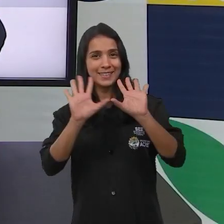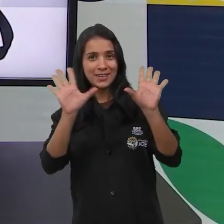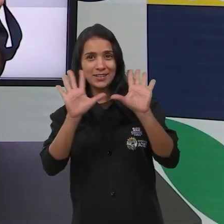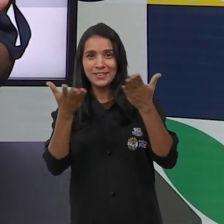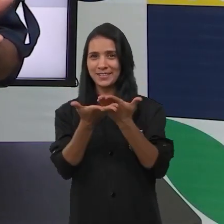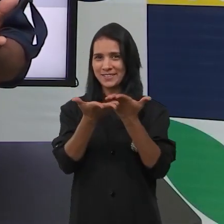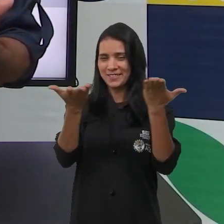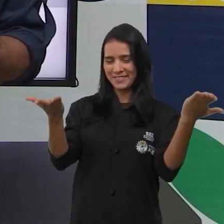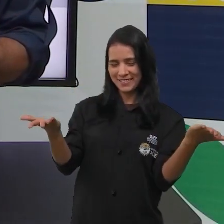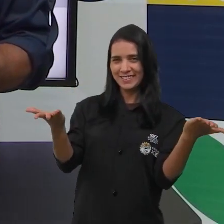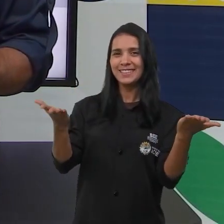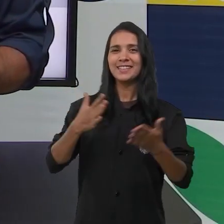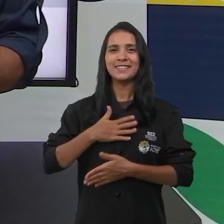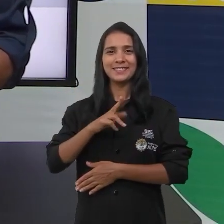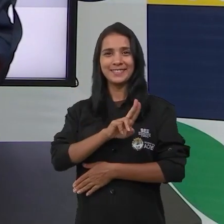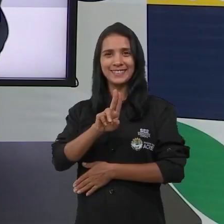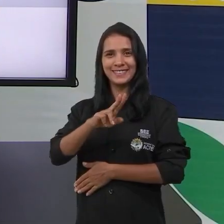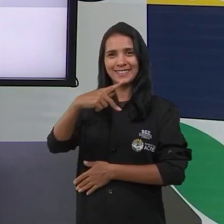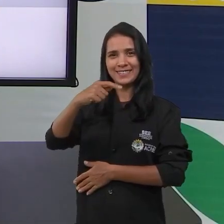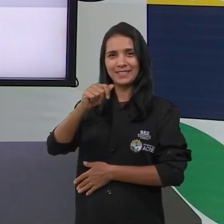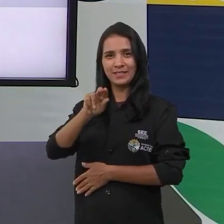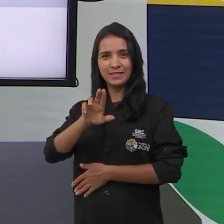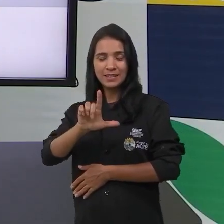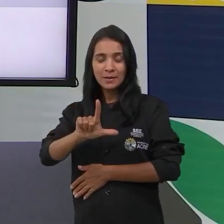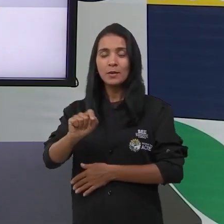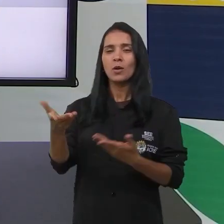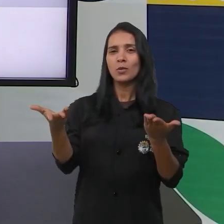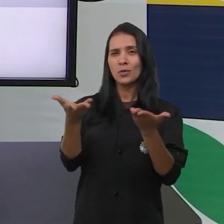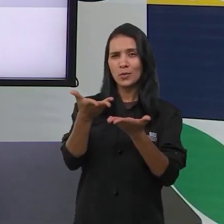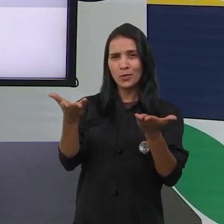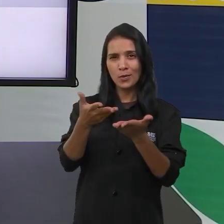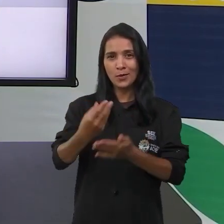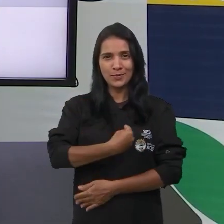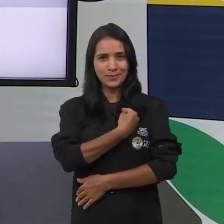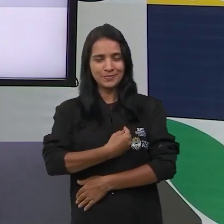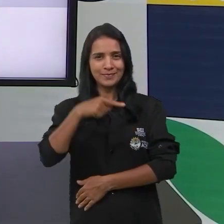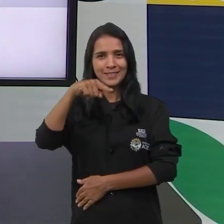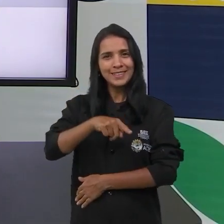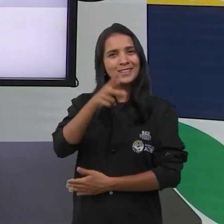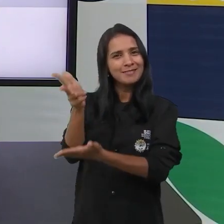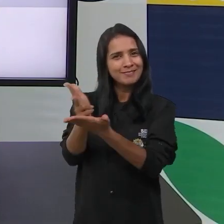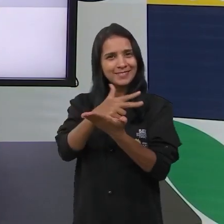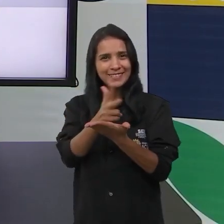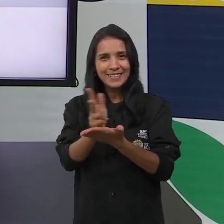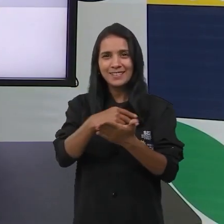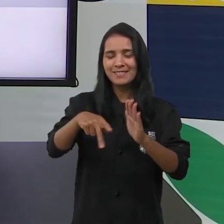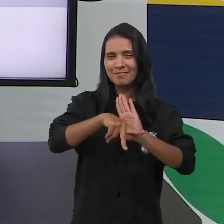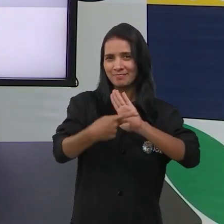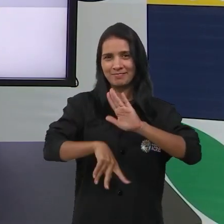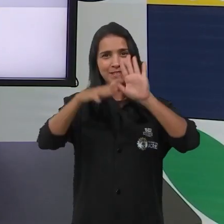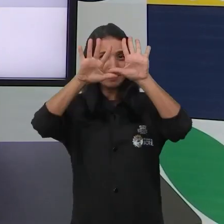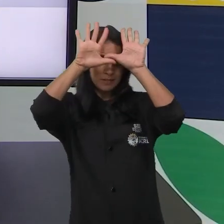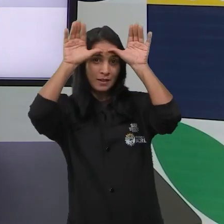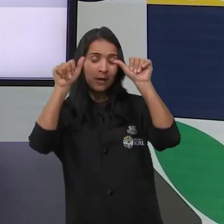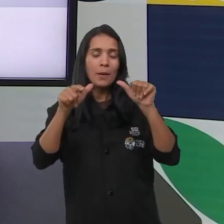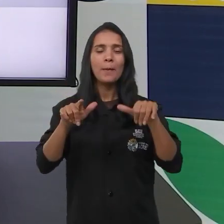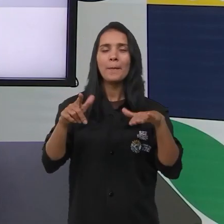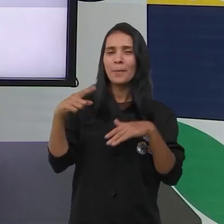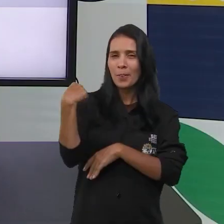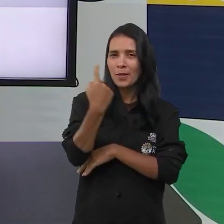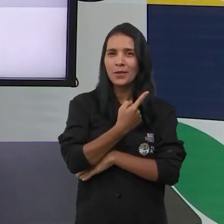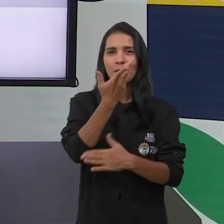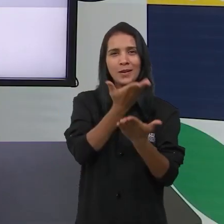Fala, meus queridos alunos, eu me chamo Paulo Mário e estou aqui direto do Centro Educacional de Mídias do Acre para mais uma aula da